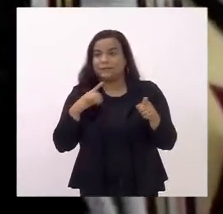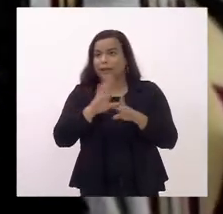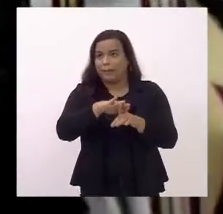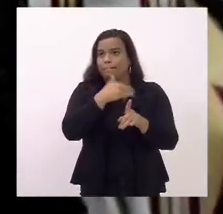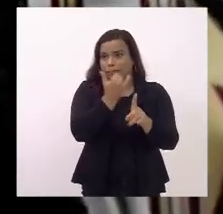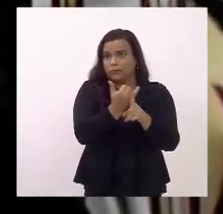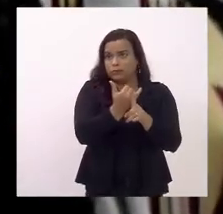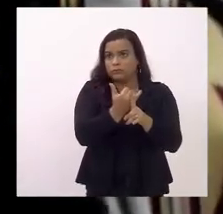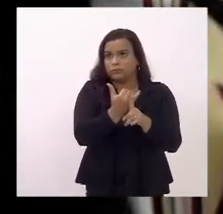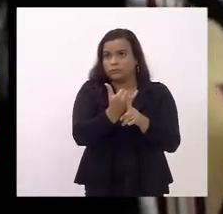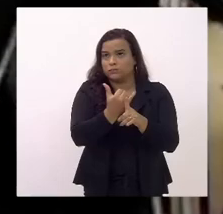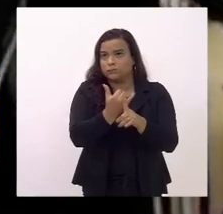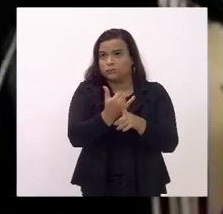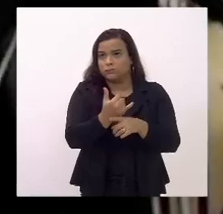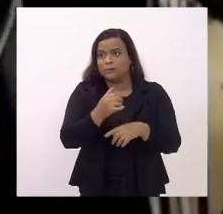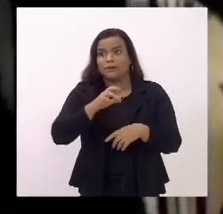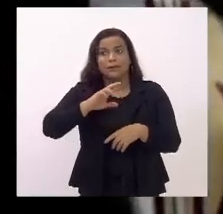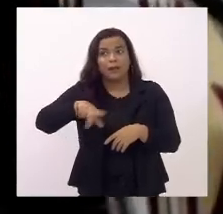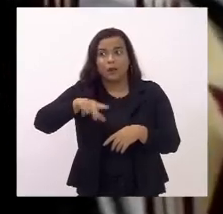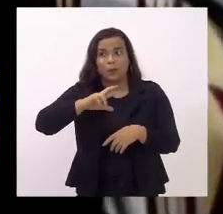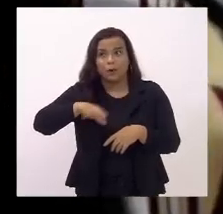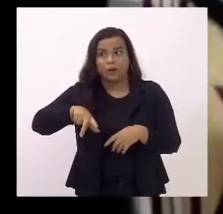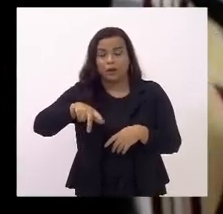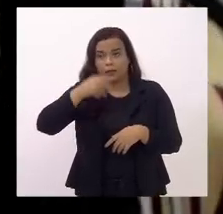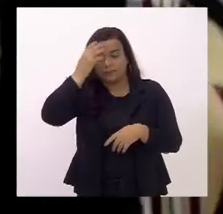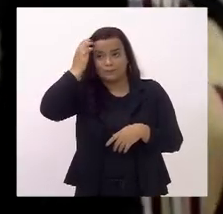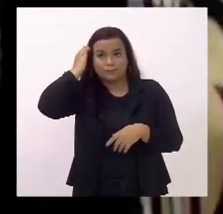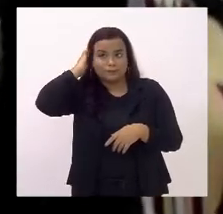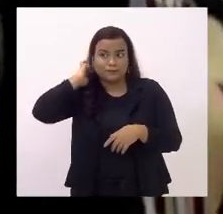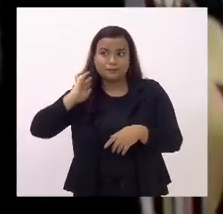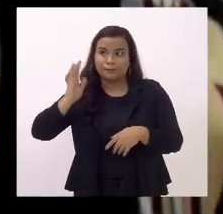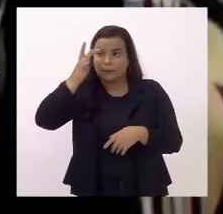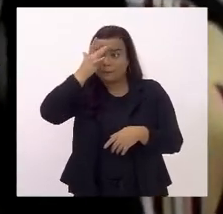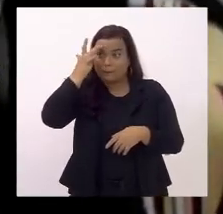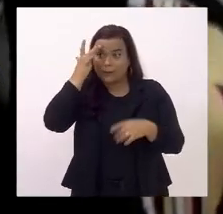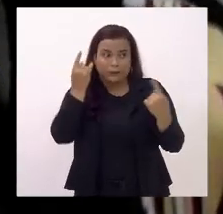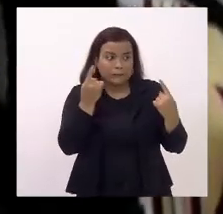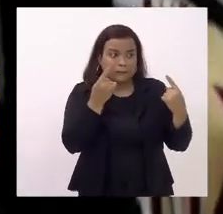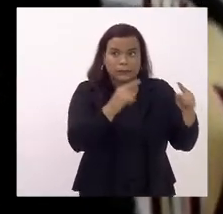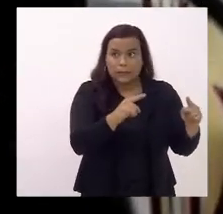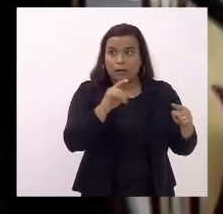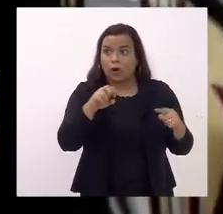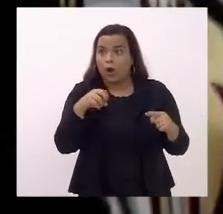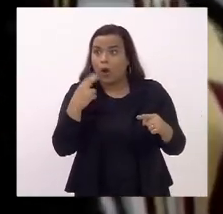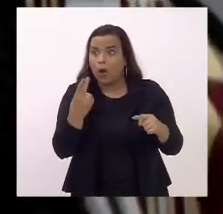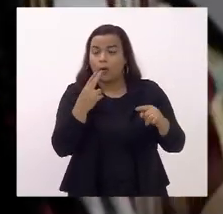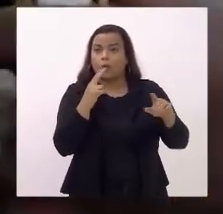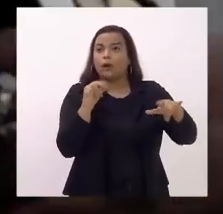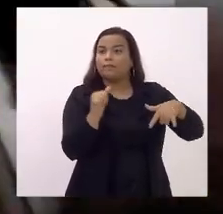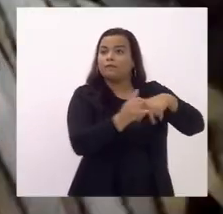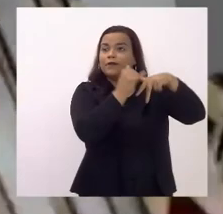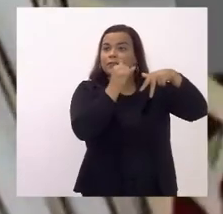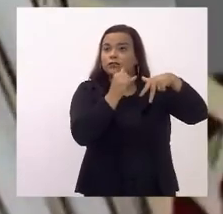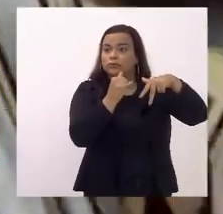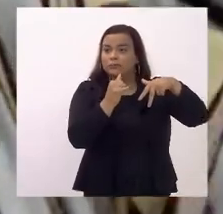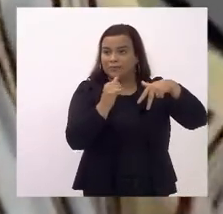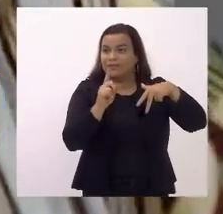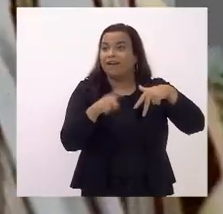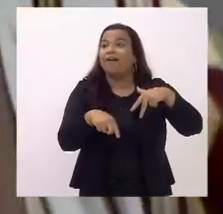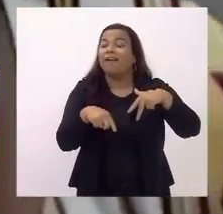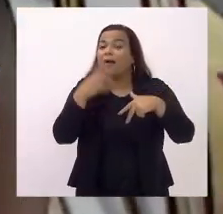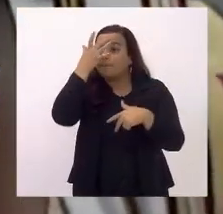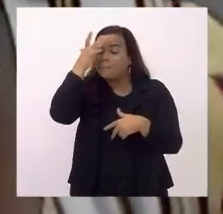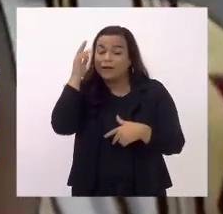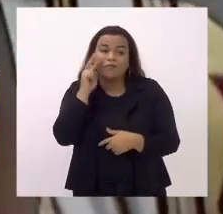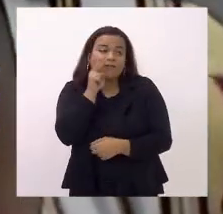não são nem tanto agressores nem vítimas, mas espectadores. Por isso, a